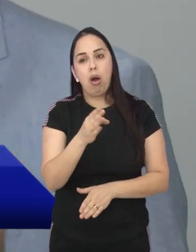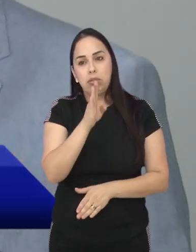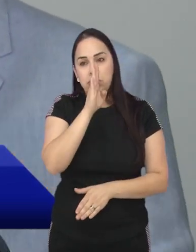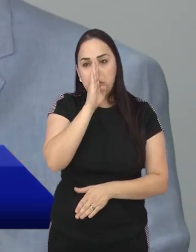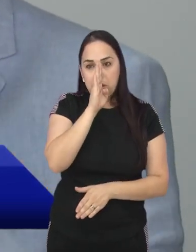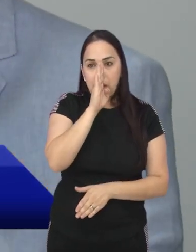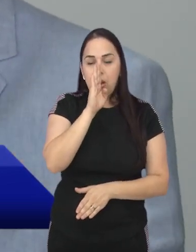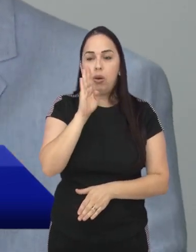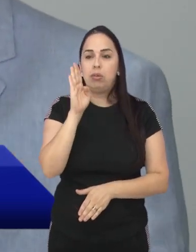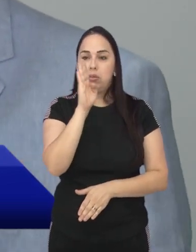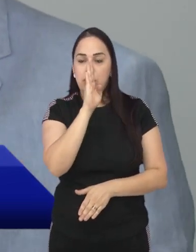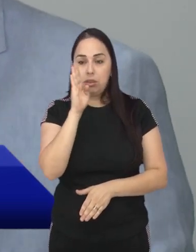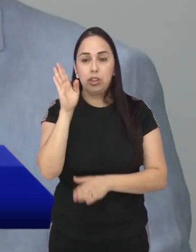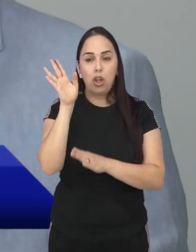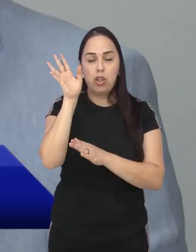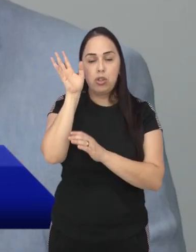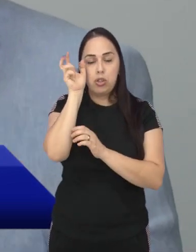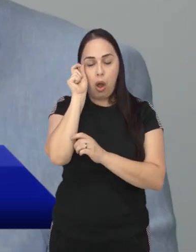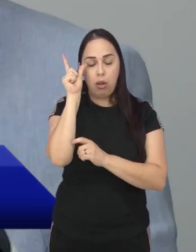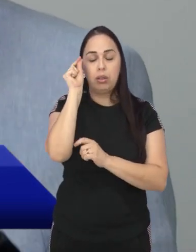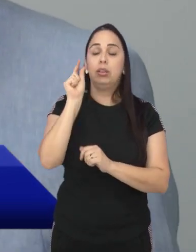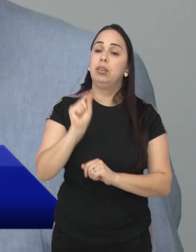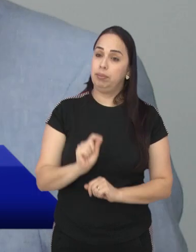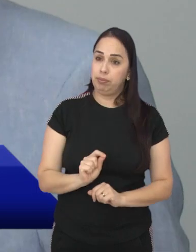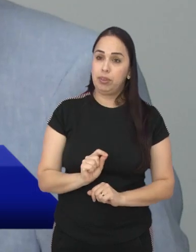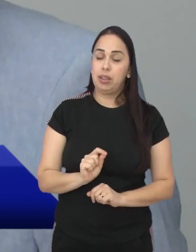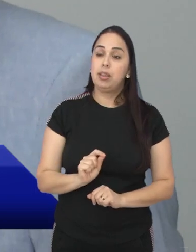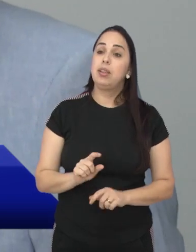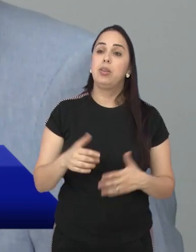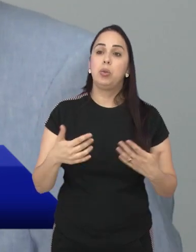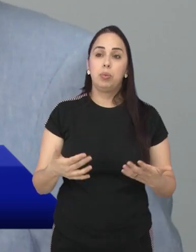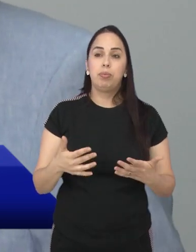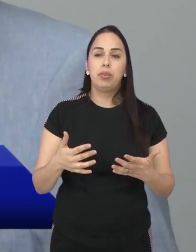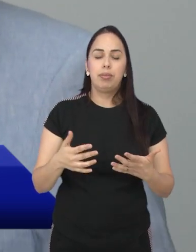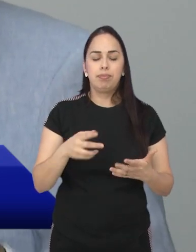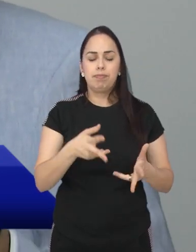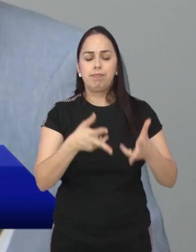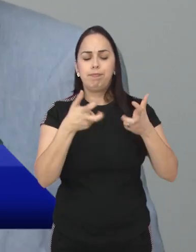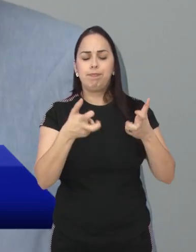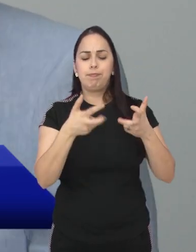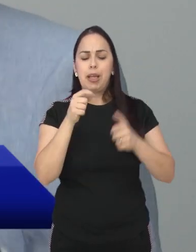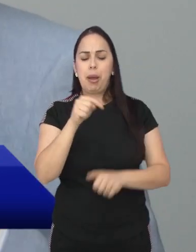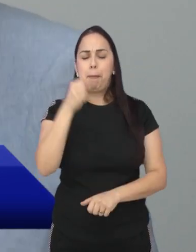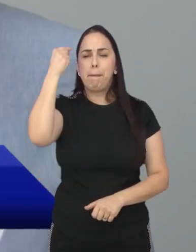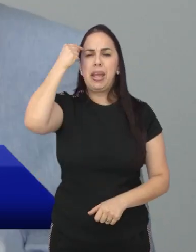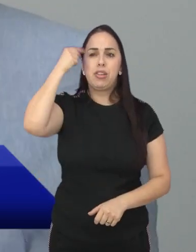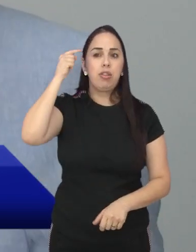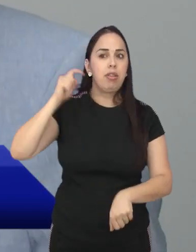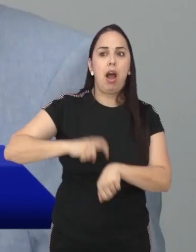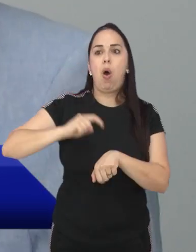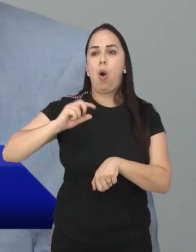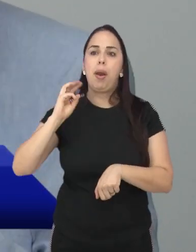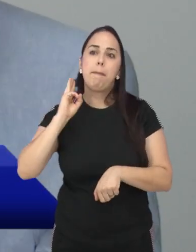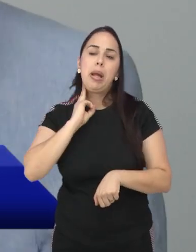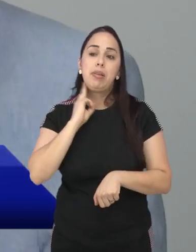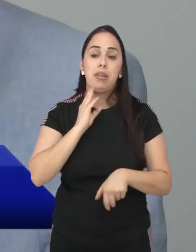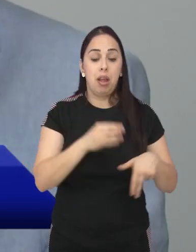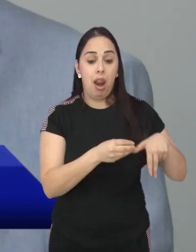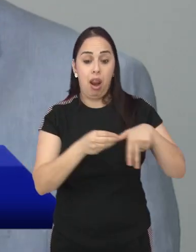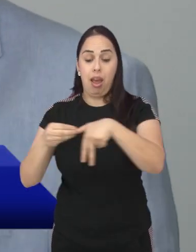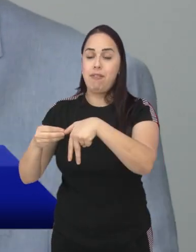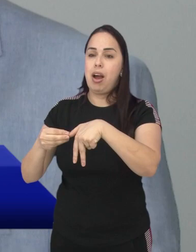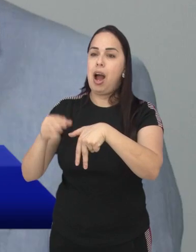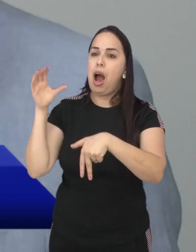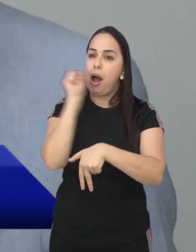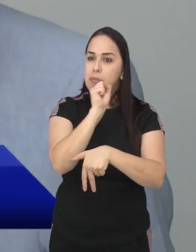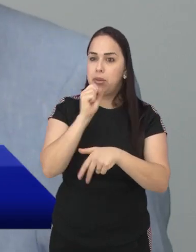quietinha sonolenta tudo isso deve fazer com que eu pense na meningite e eu haja